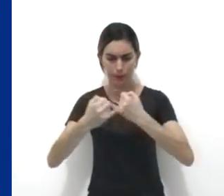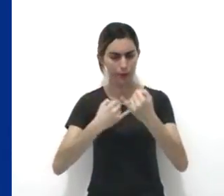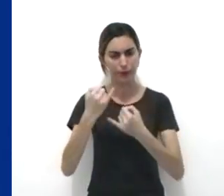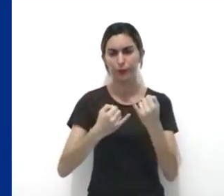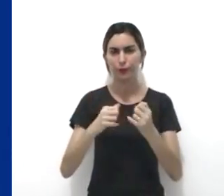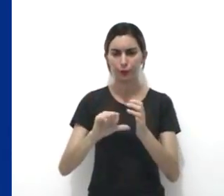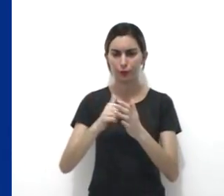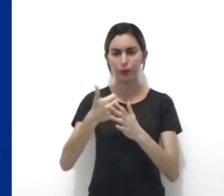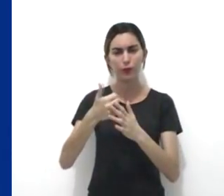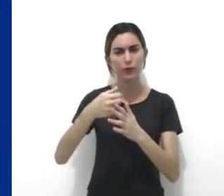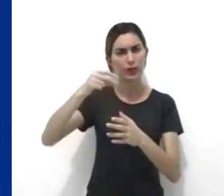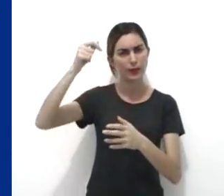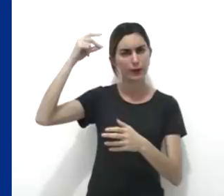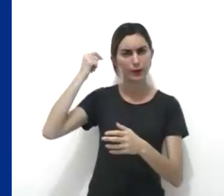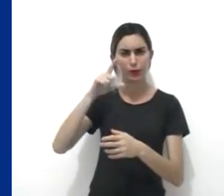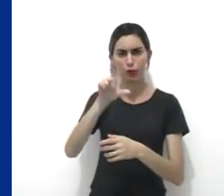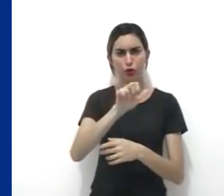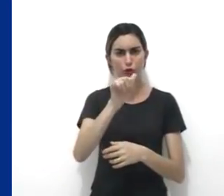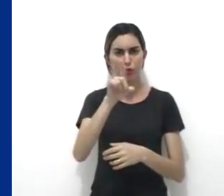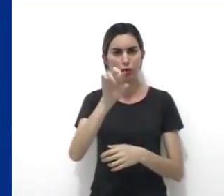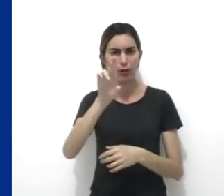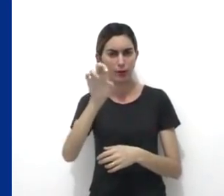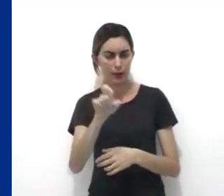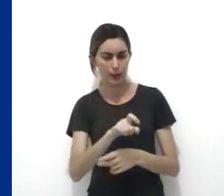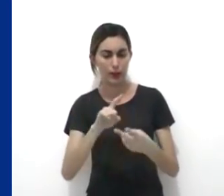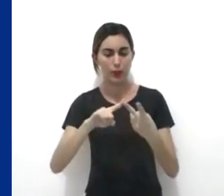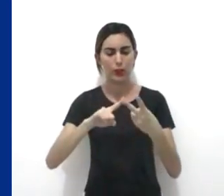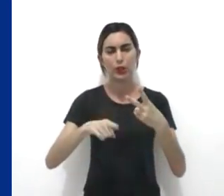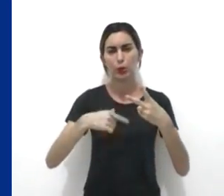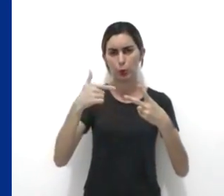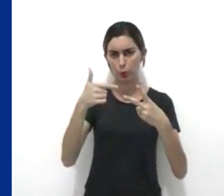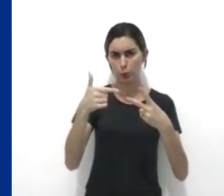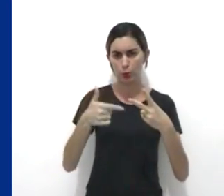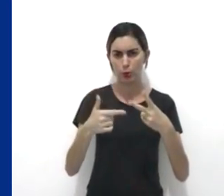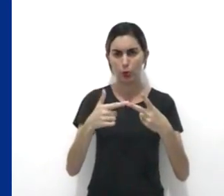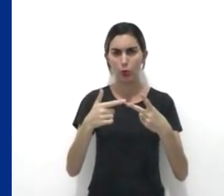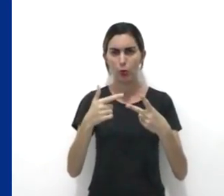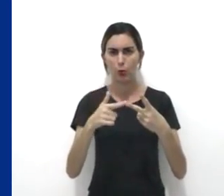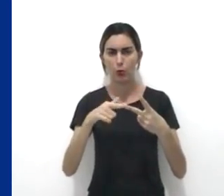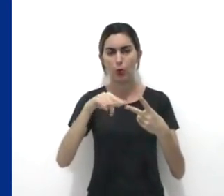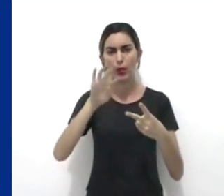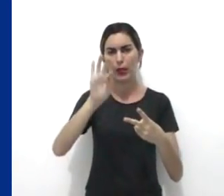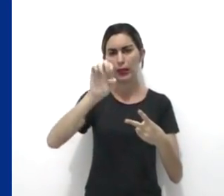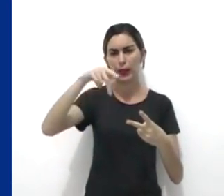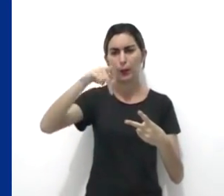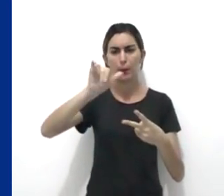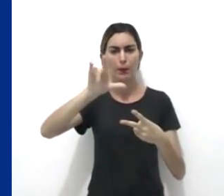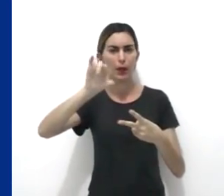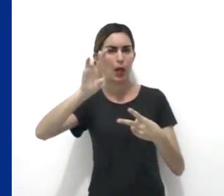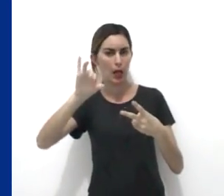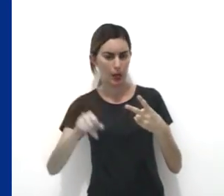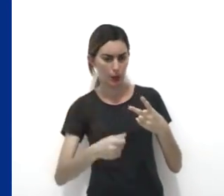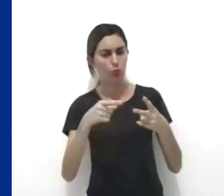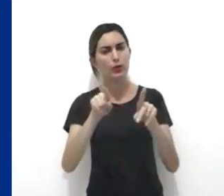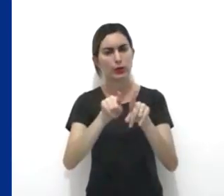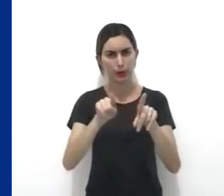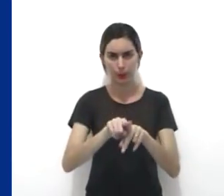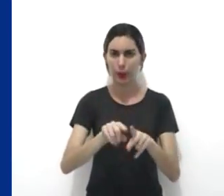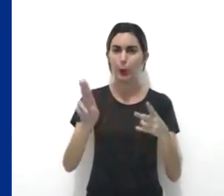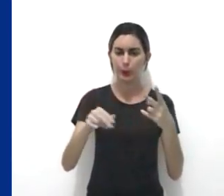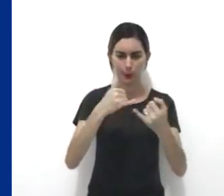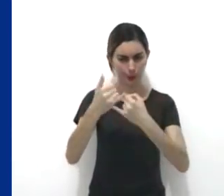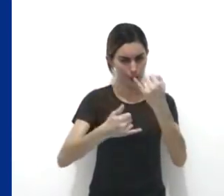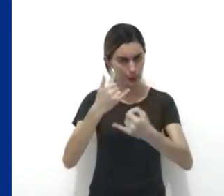e vivenciando a primeira forma primitiva do xadrez. A segunda figura acima seriam os templários também vivenciando o que